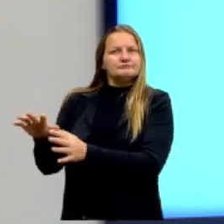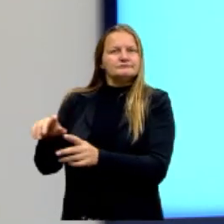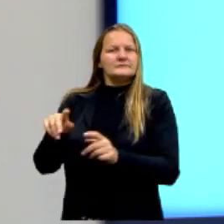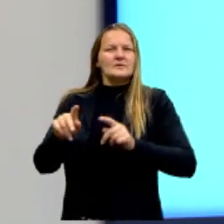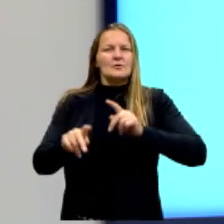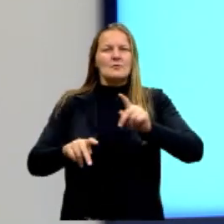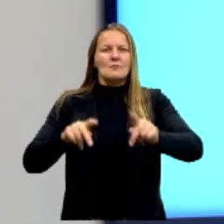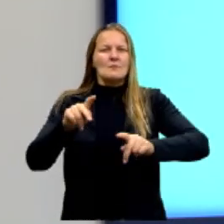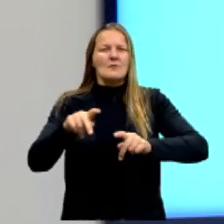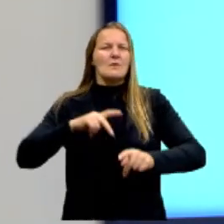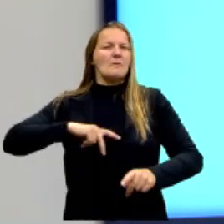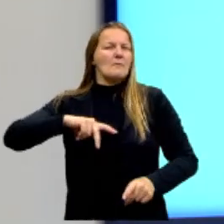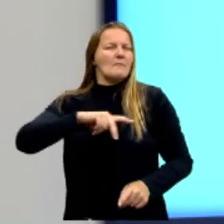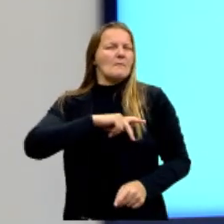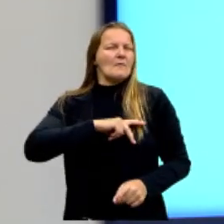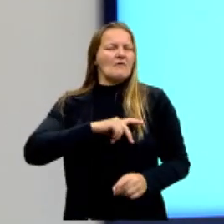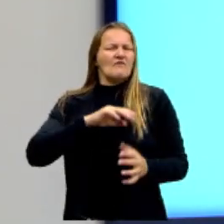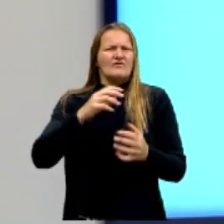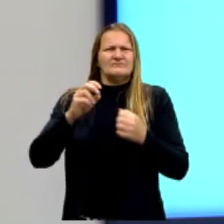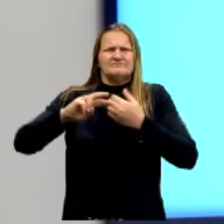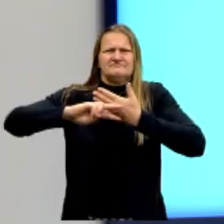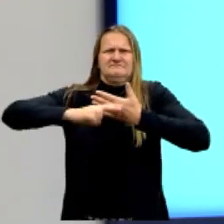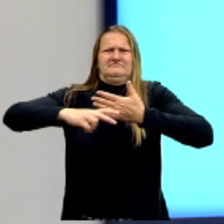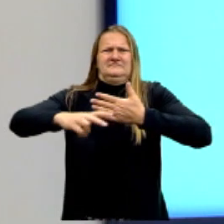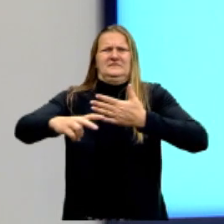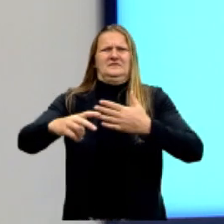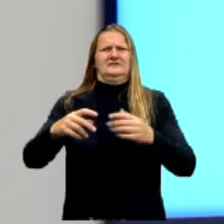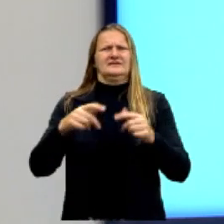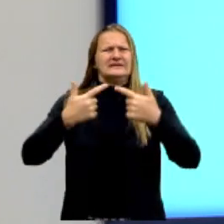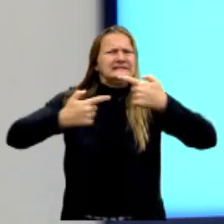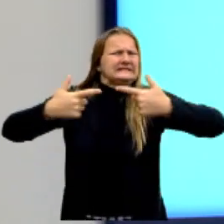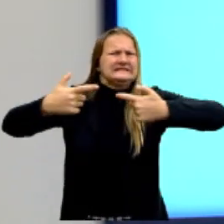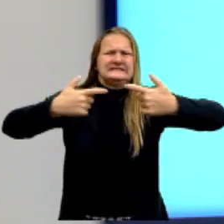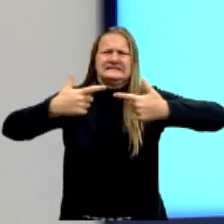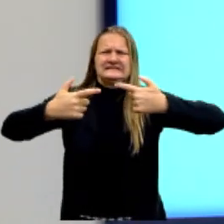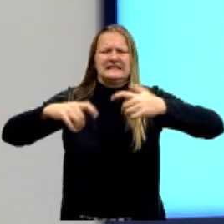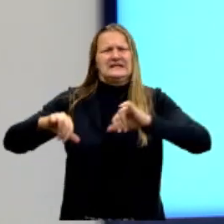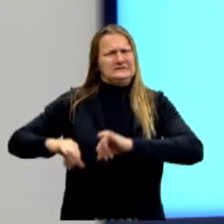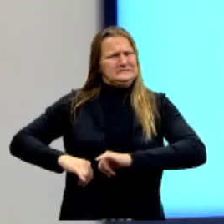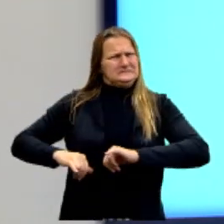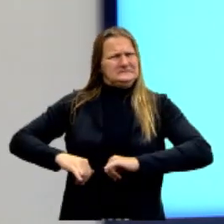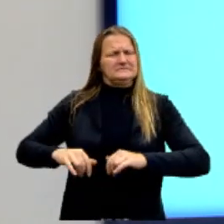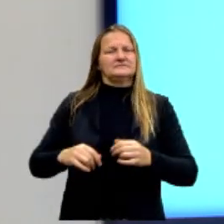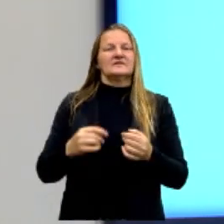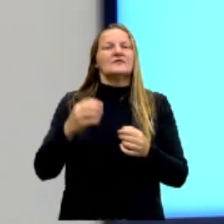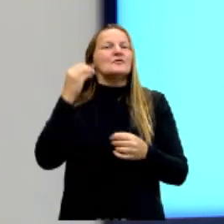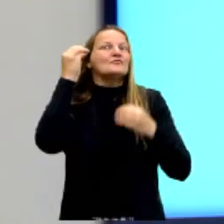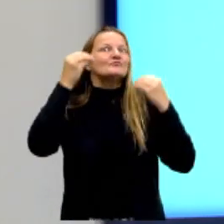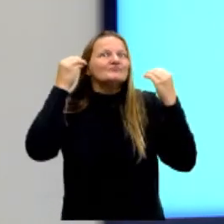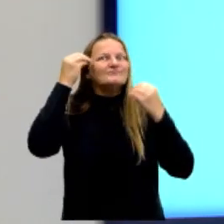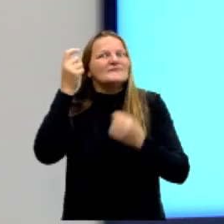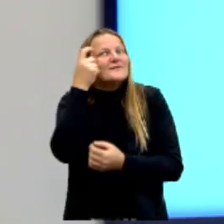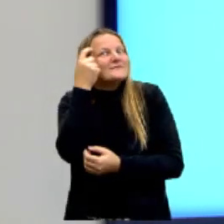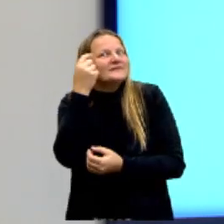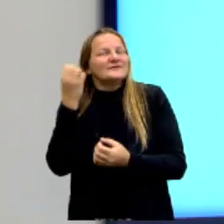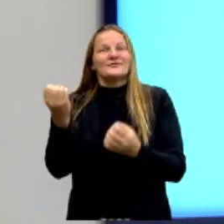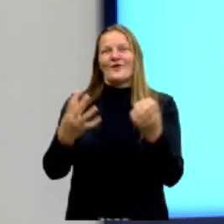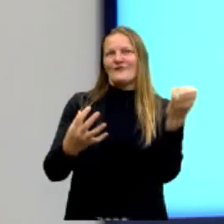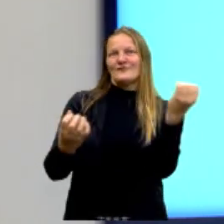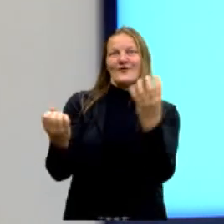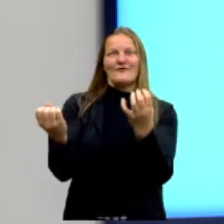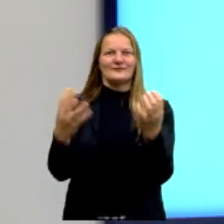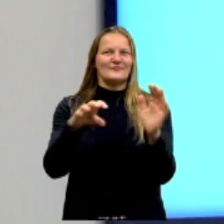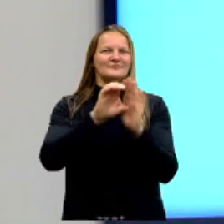tá das consequências da Guerra E então fomos pensando experimentando né novos